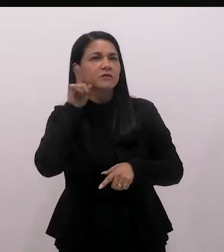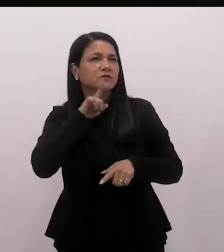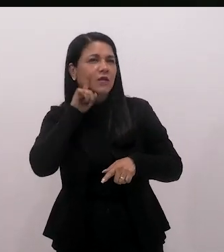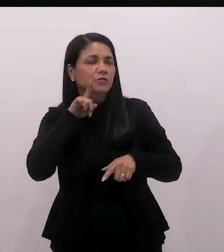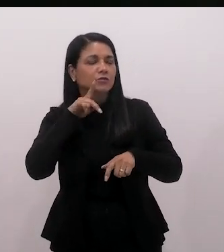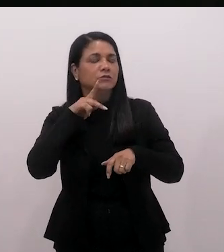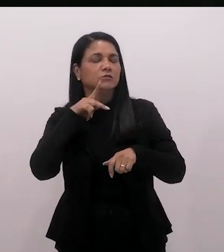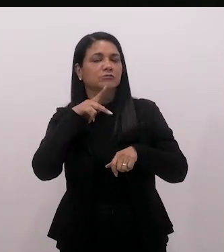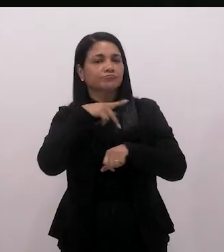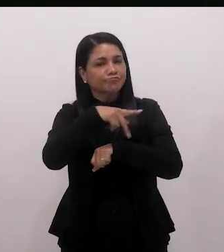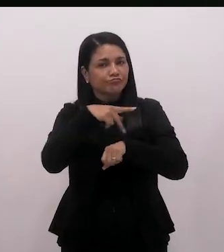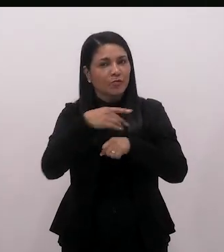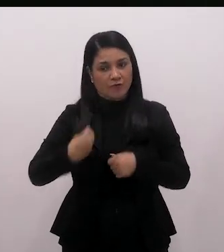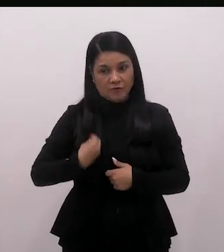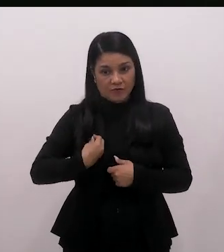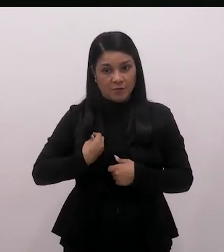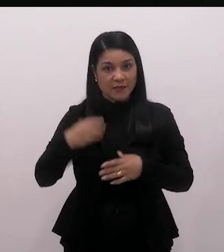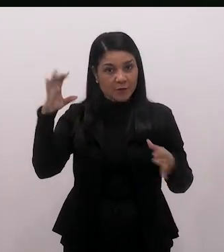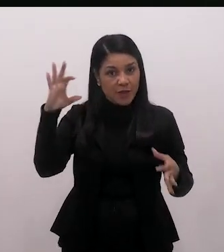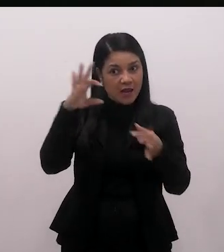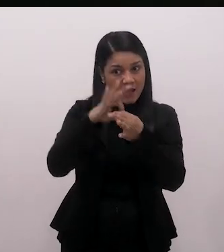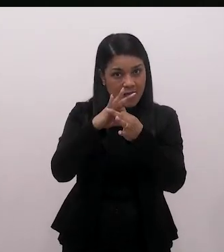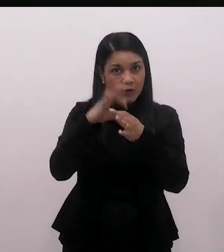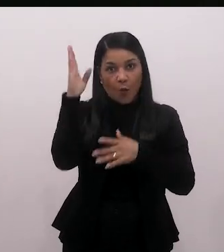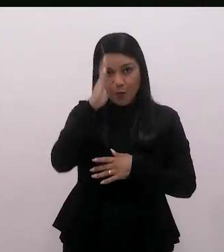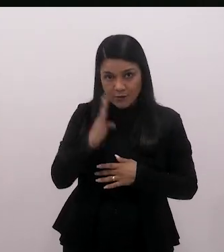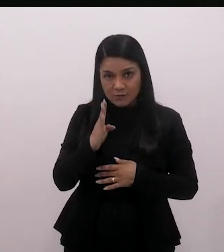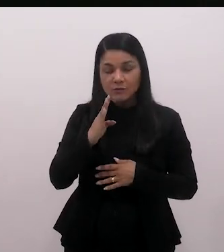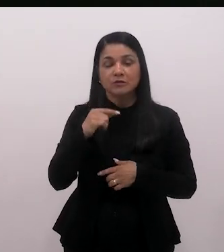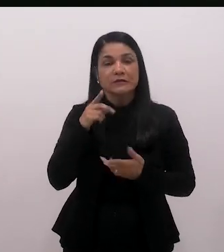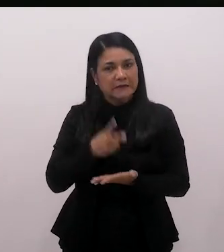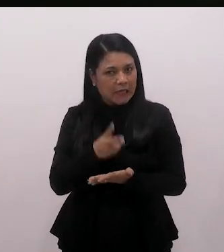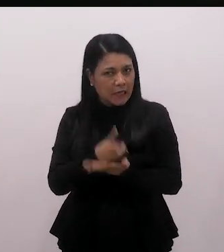mas sempre ligado ao Brasil. Um dos primeiros países